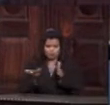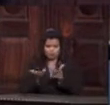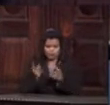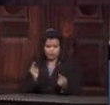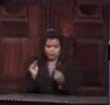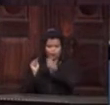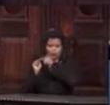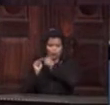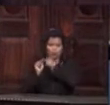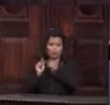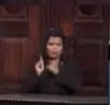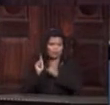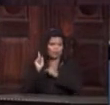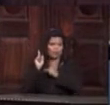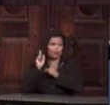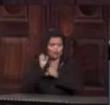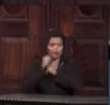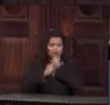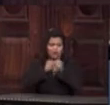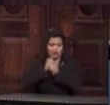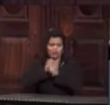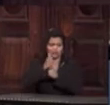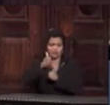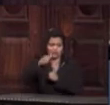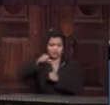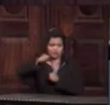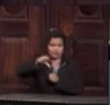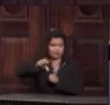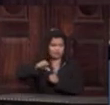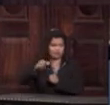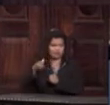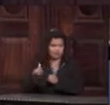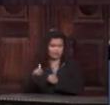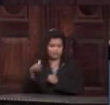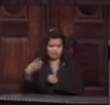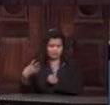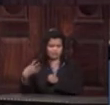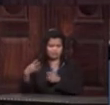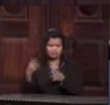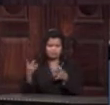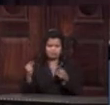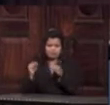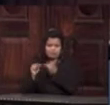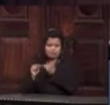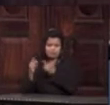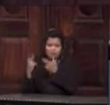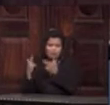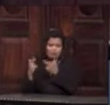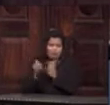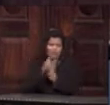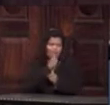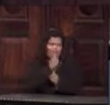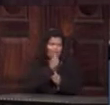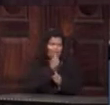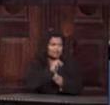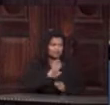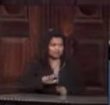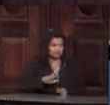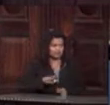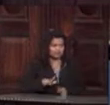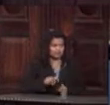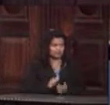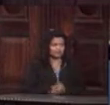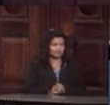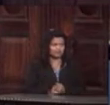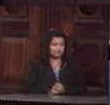governo legítimo de castelo branco foi revogar a lei de remessa de lucros e paulo ramos que havia sido sancionada pelo presidente joão goulart